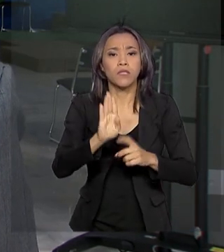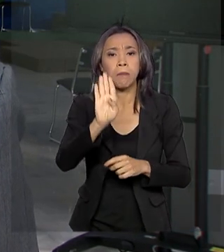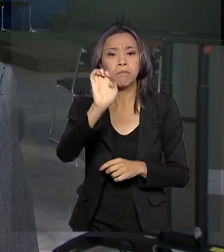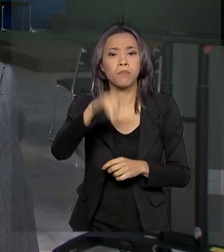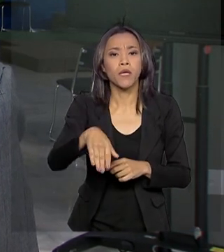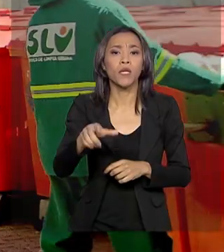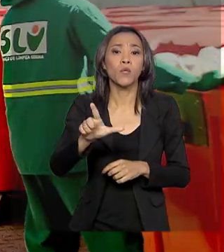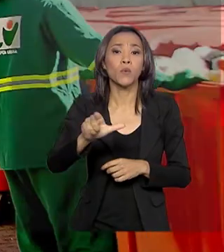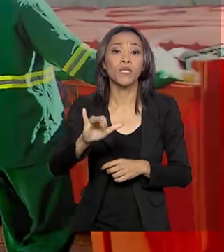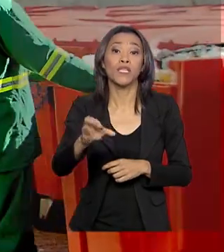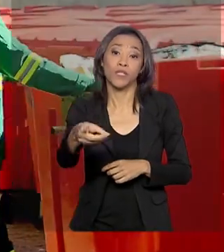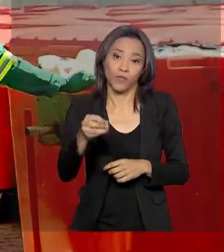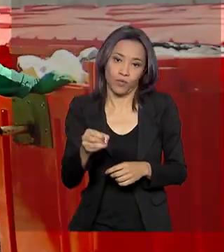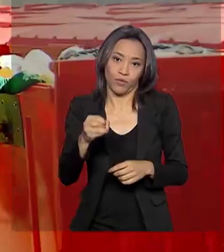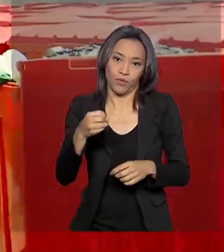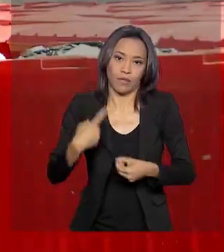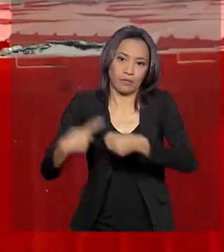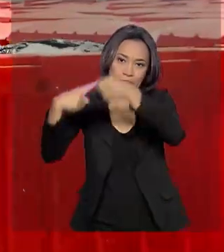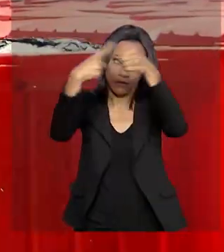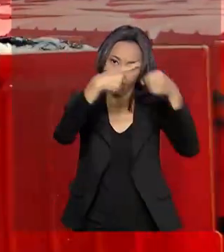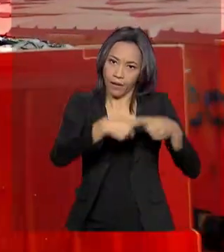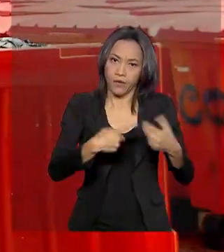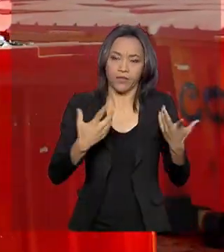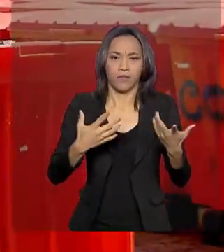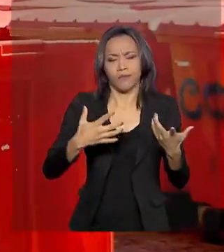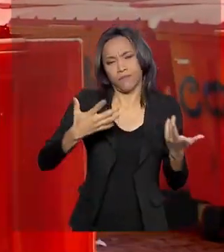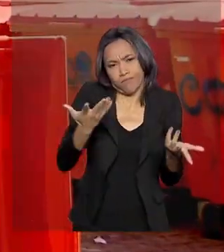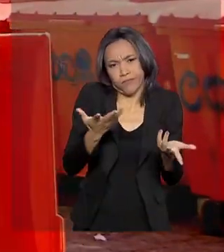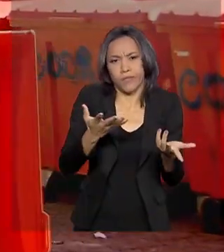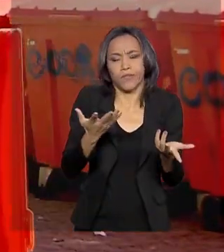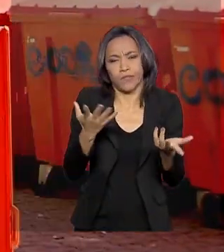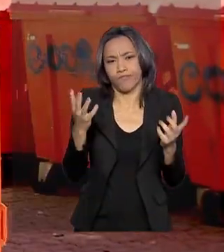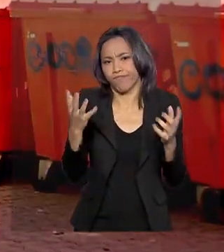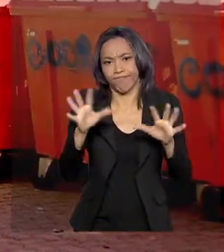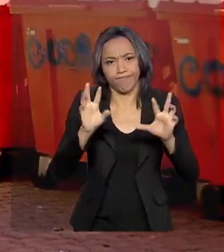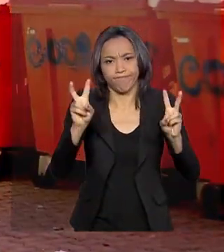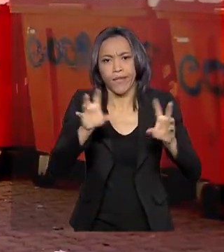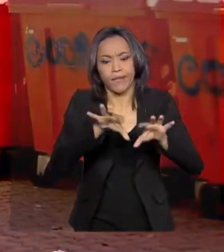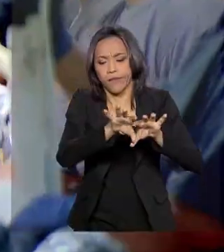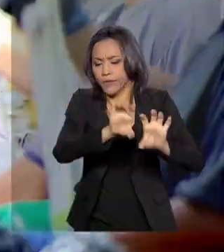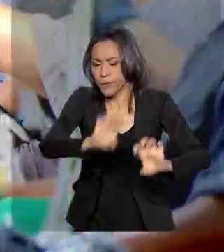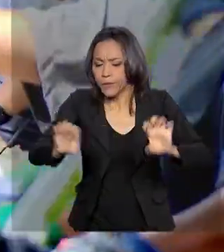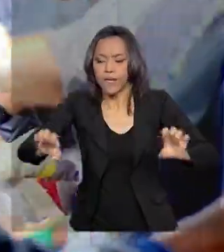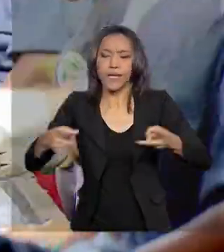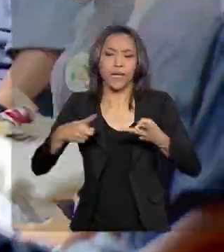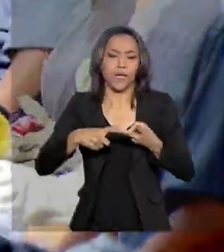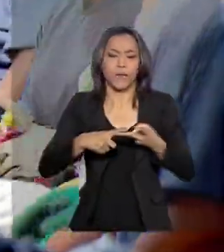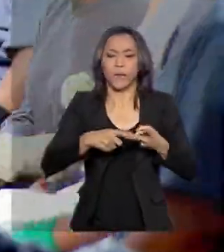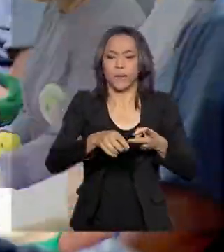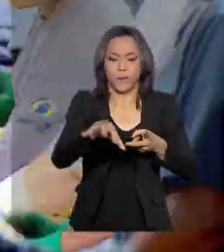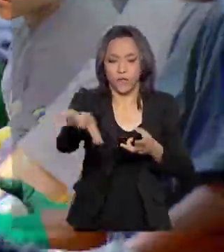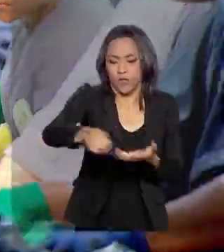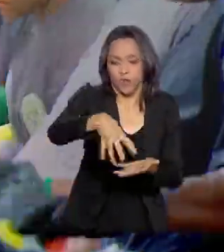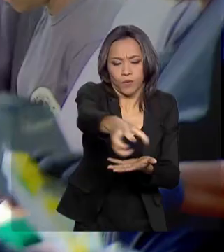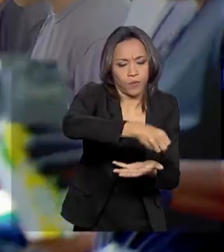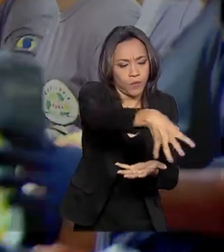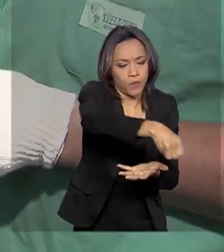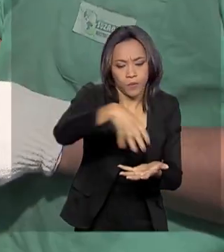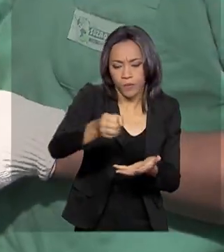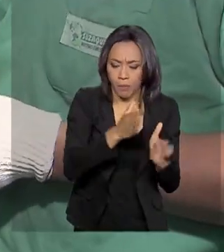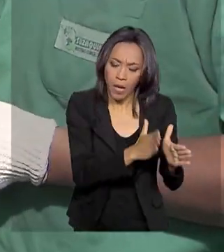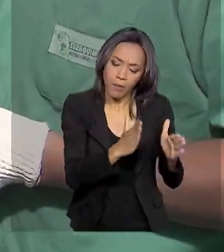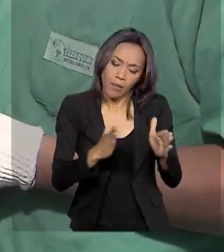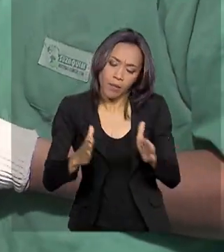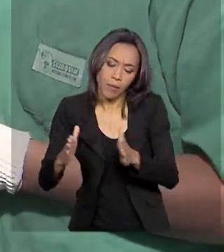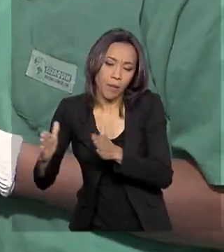nossas cidades. Seja sob o aspecto estrutural, no sistema de coleta, de triagem, até de destino final,